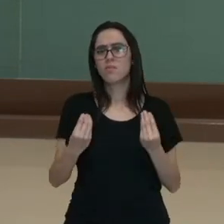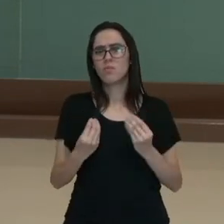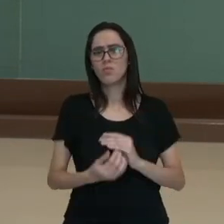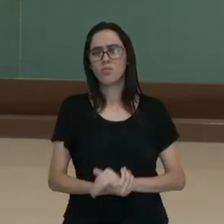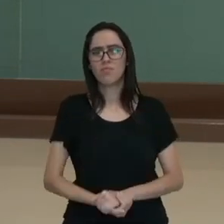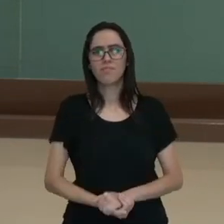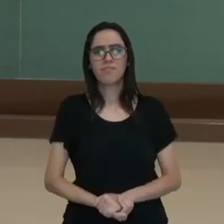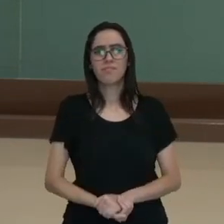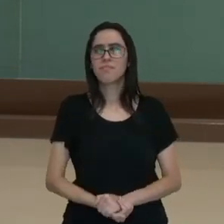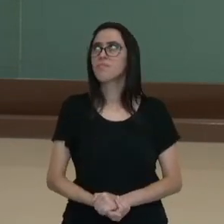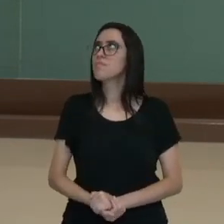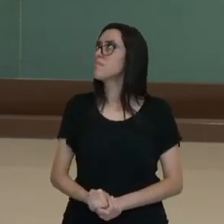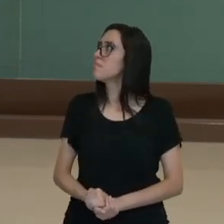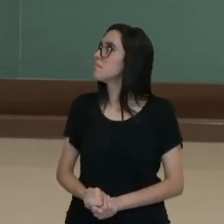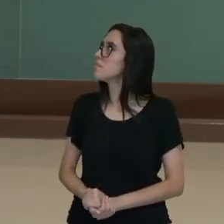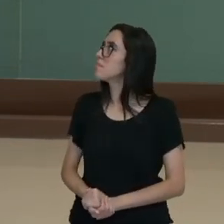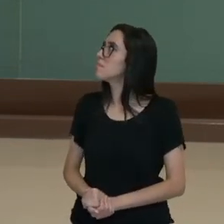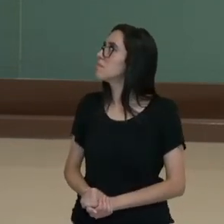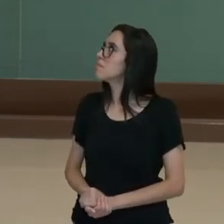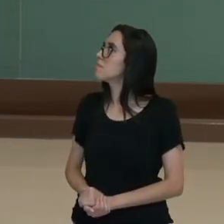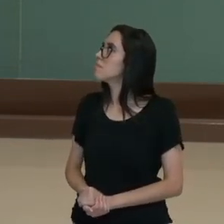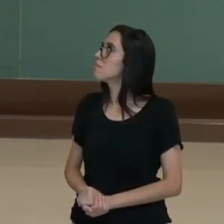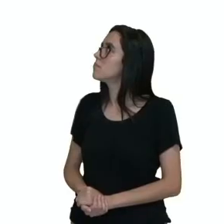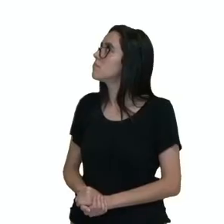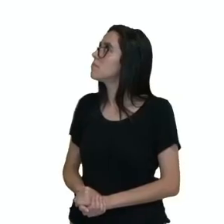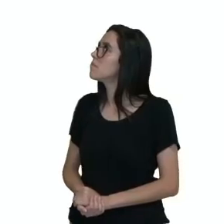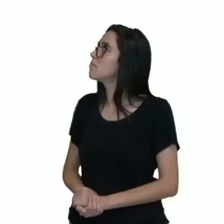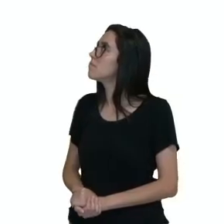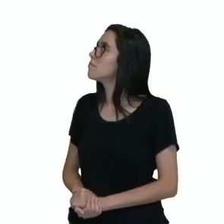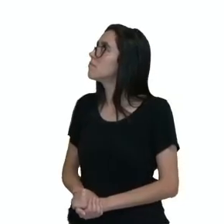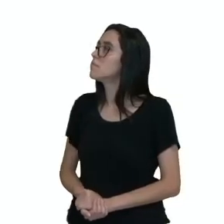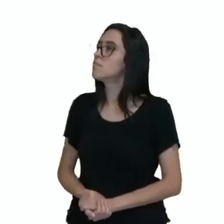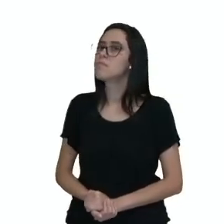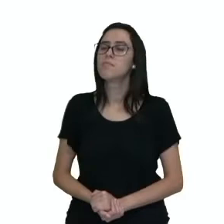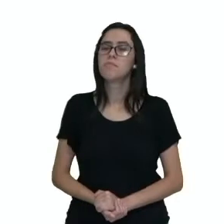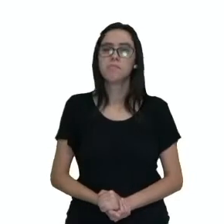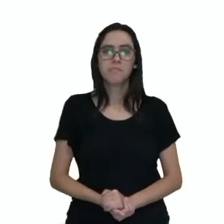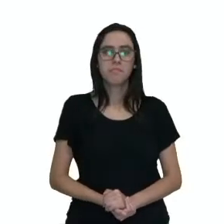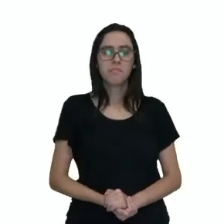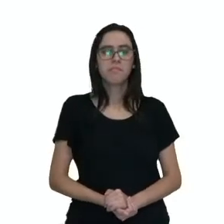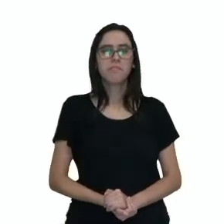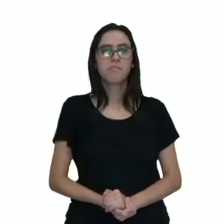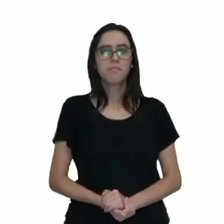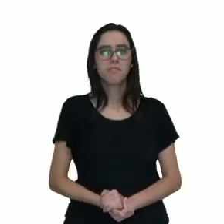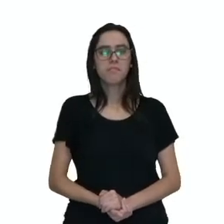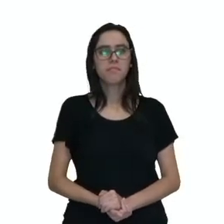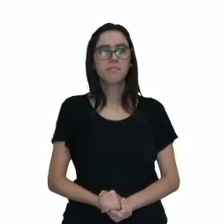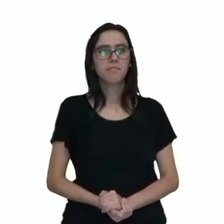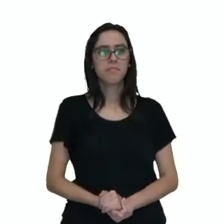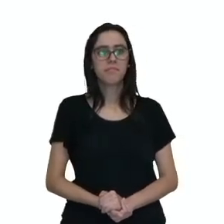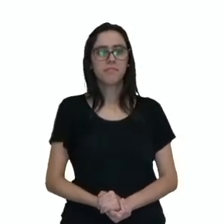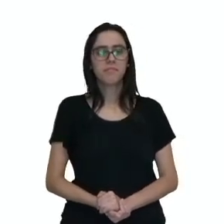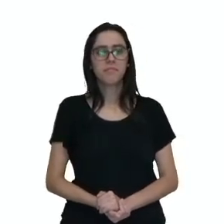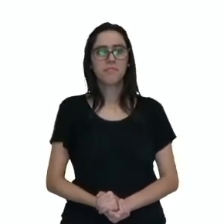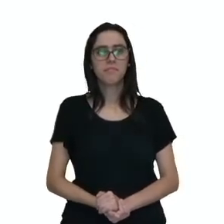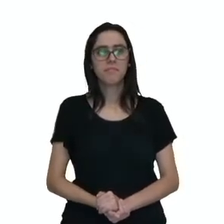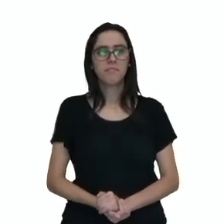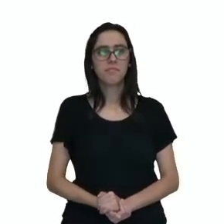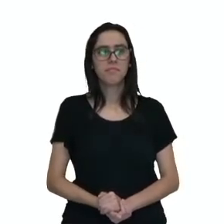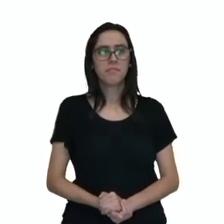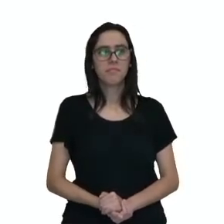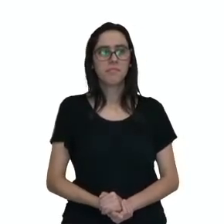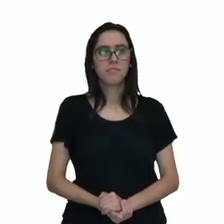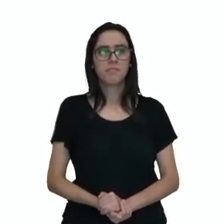Aqui, los indefinidos uso mais frequente. Mucho, mucha, muchos, muchas, poco,